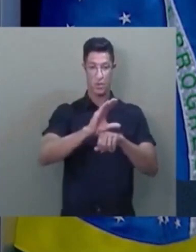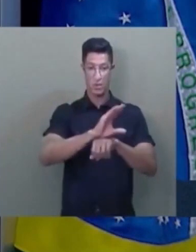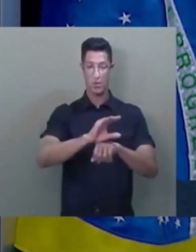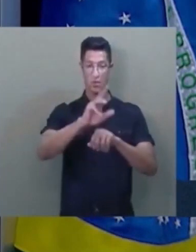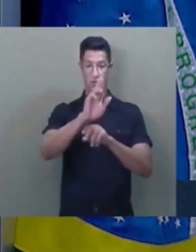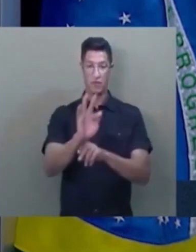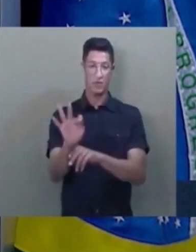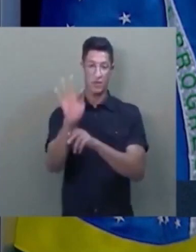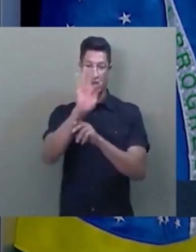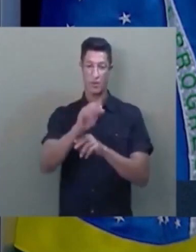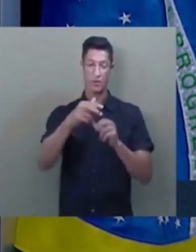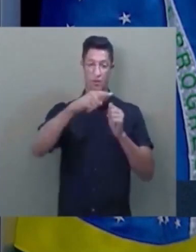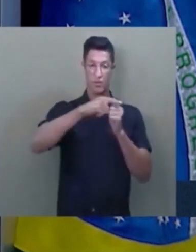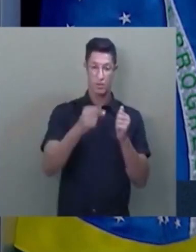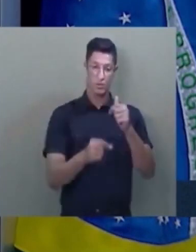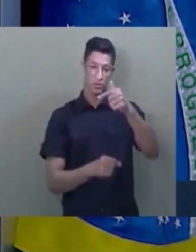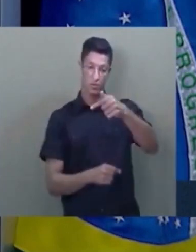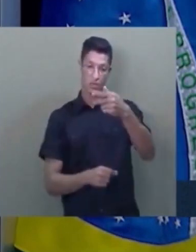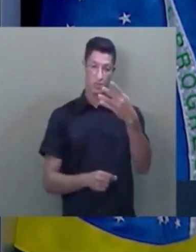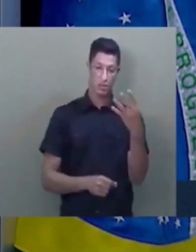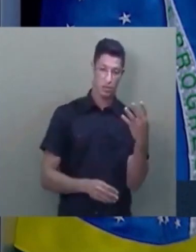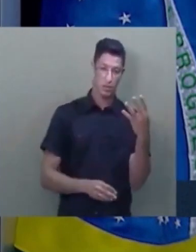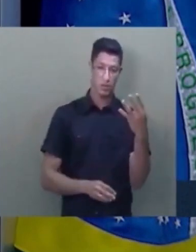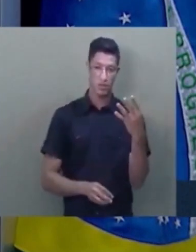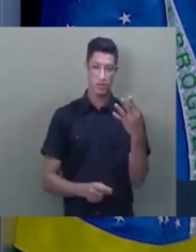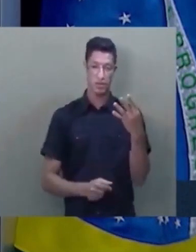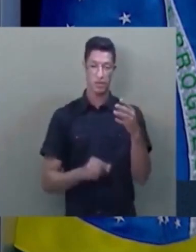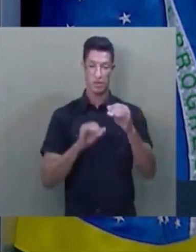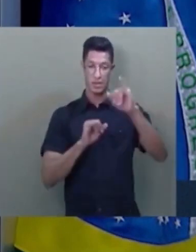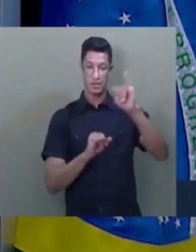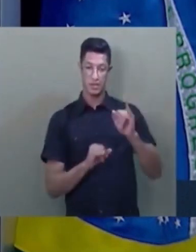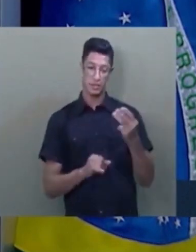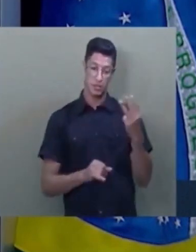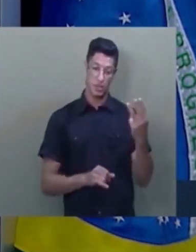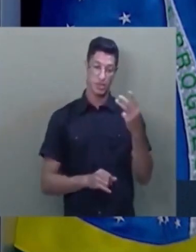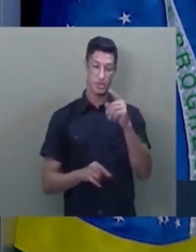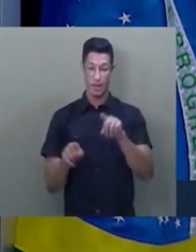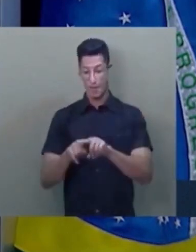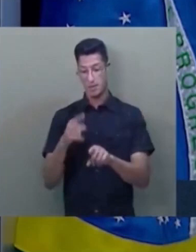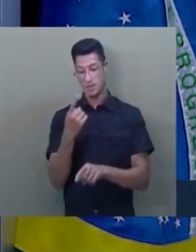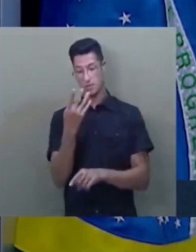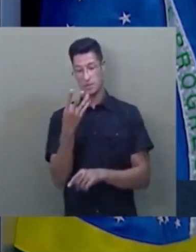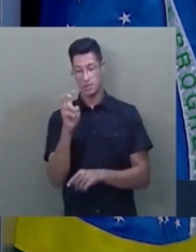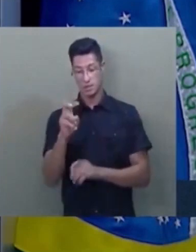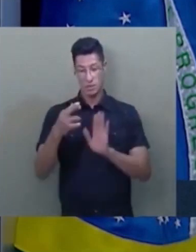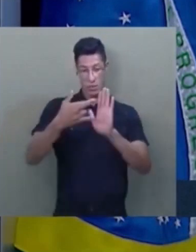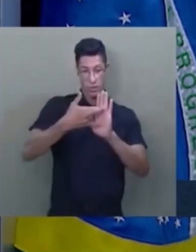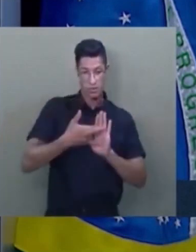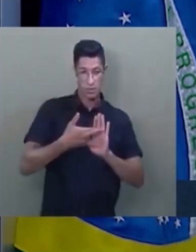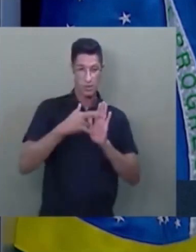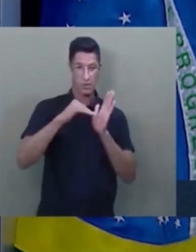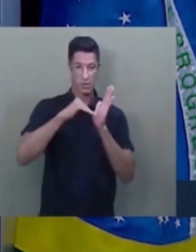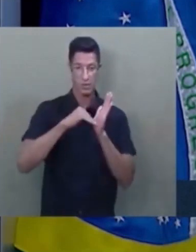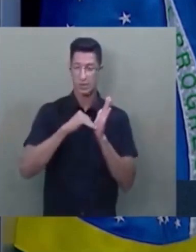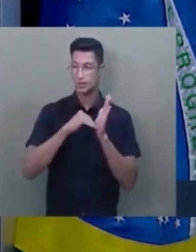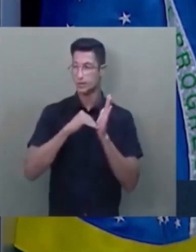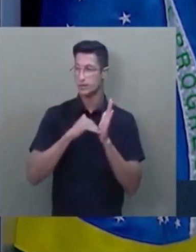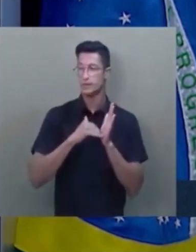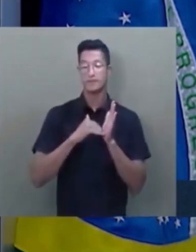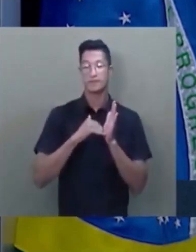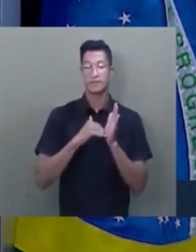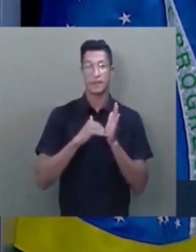Federal e dos artigos 74, inciso 3 e 145 do Regimento Interno do Senado Federal